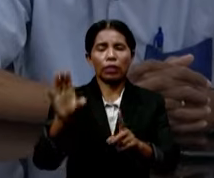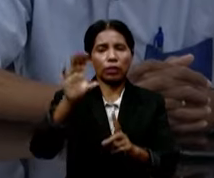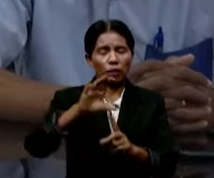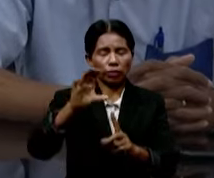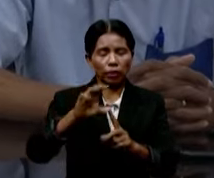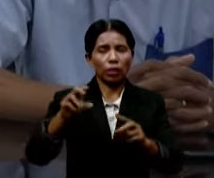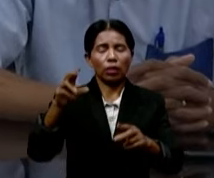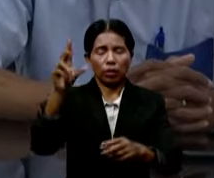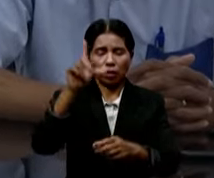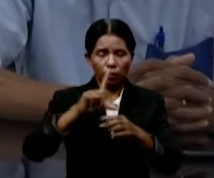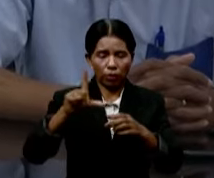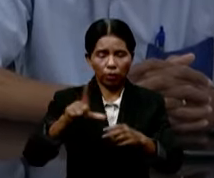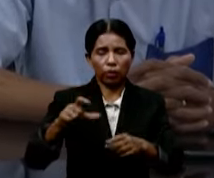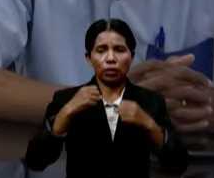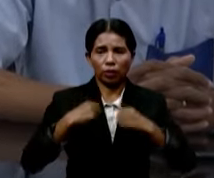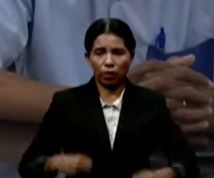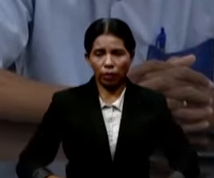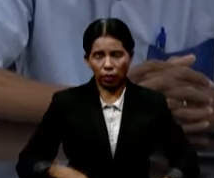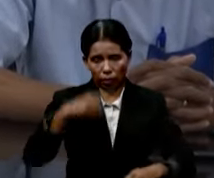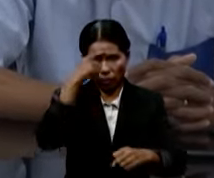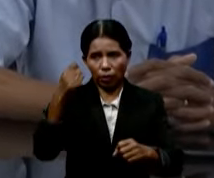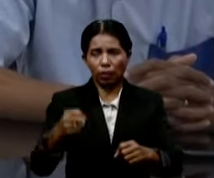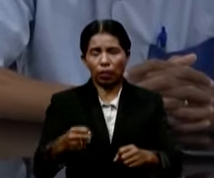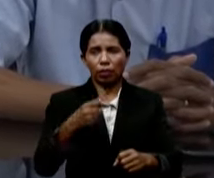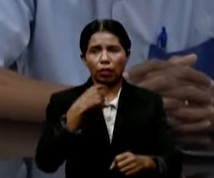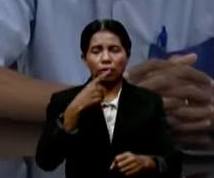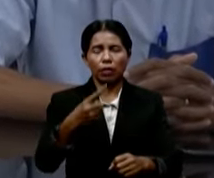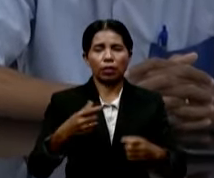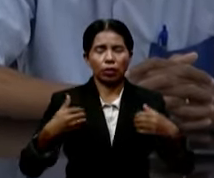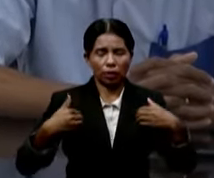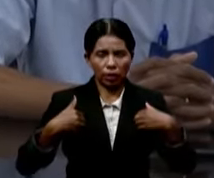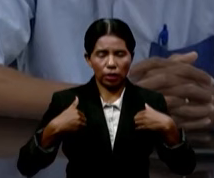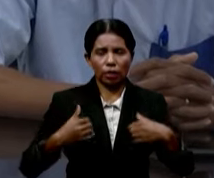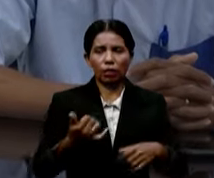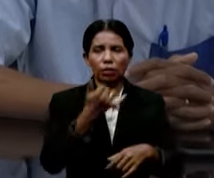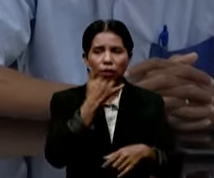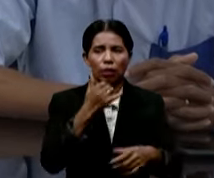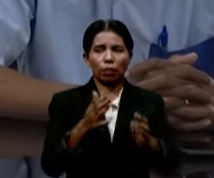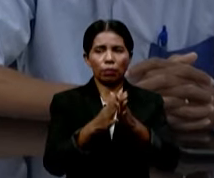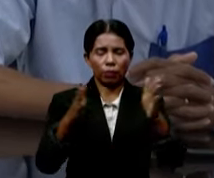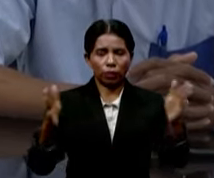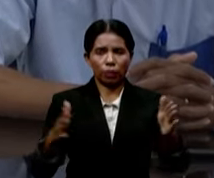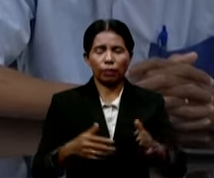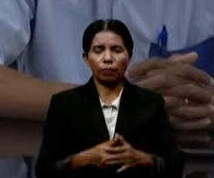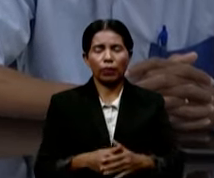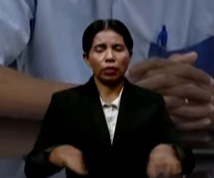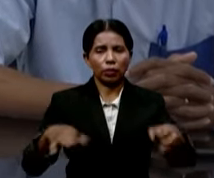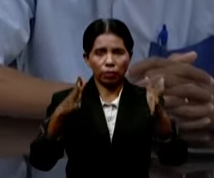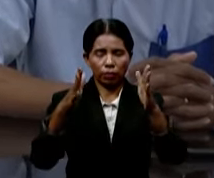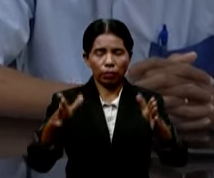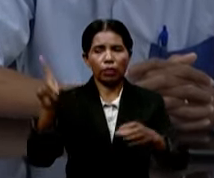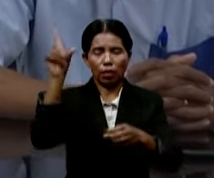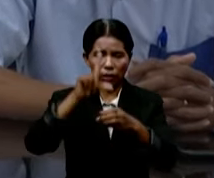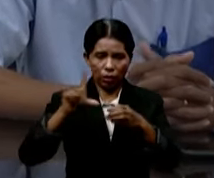saúde e no hospital também considera a infecção para profissionais de